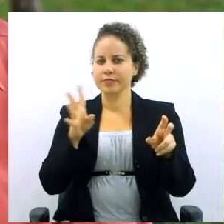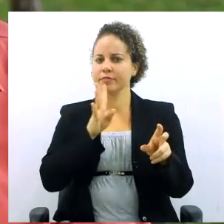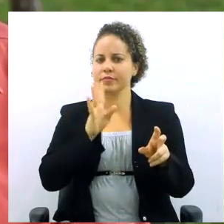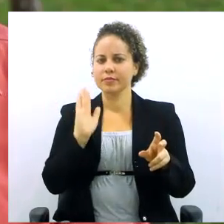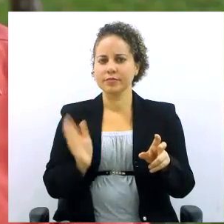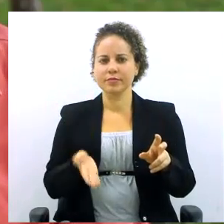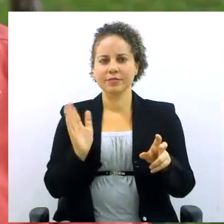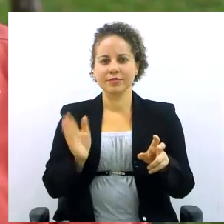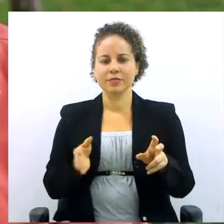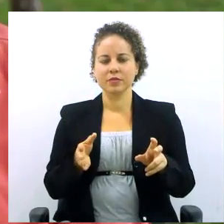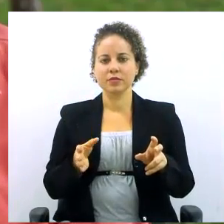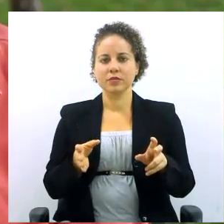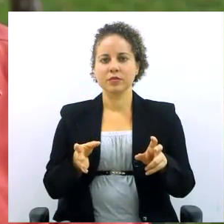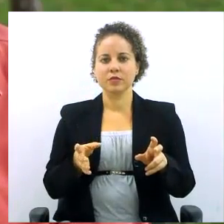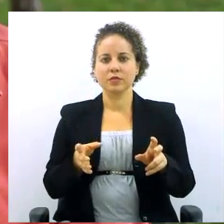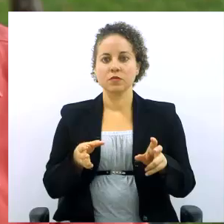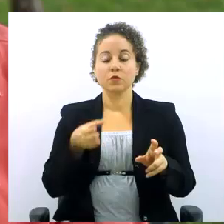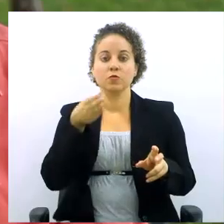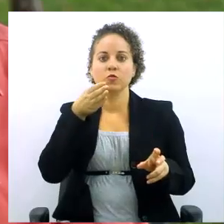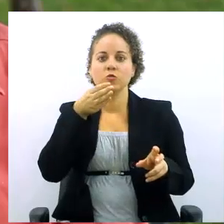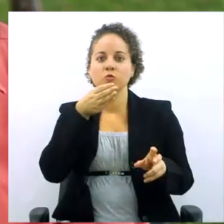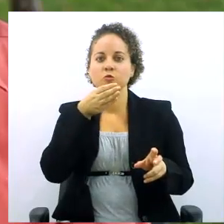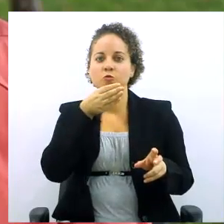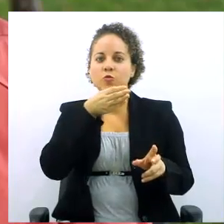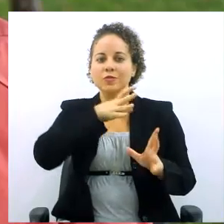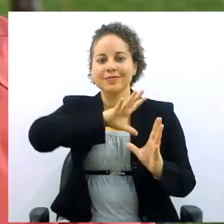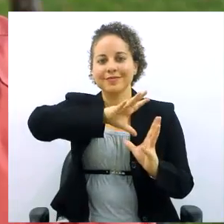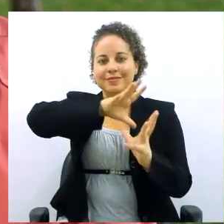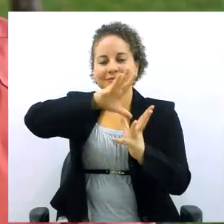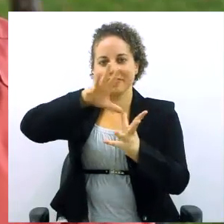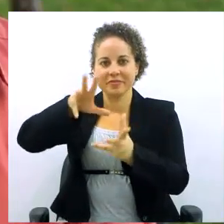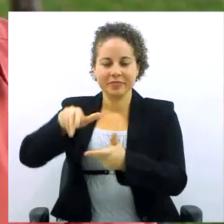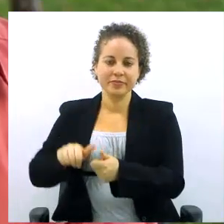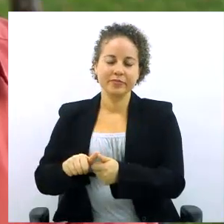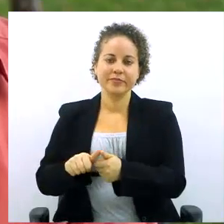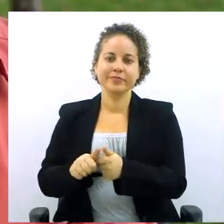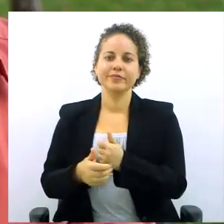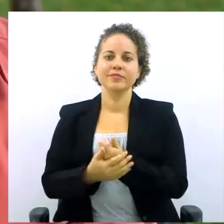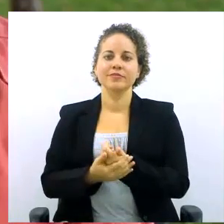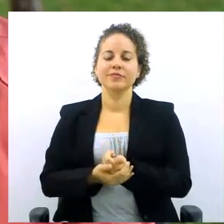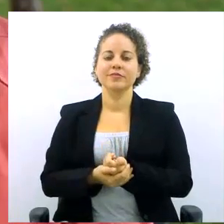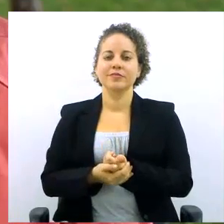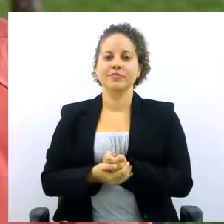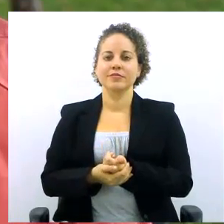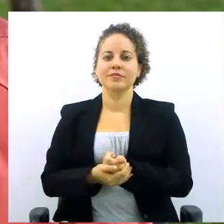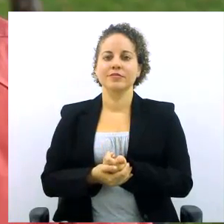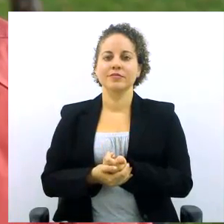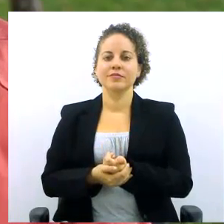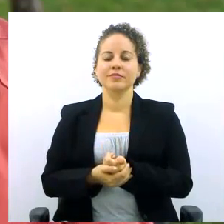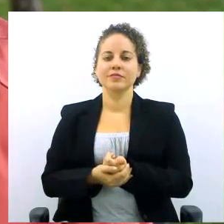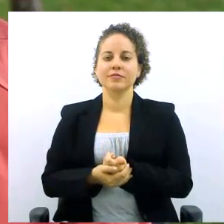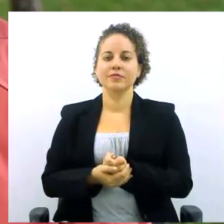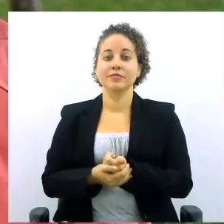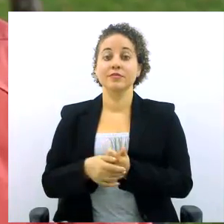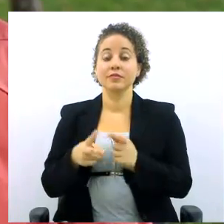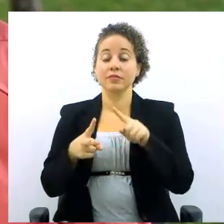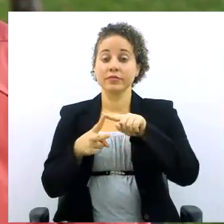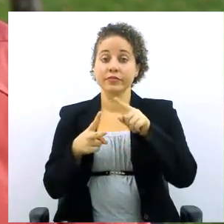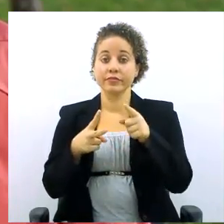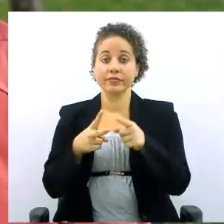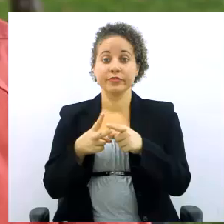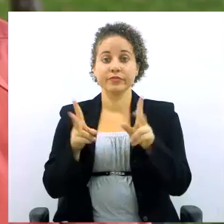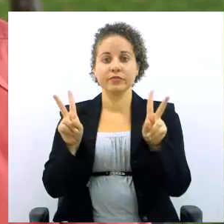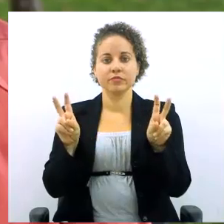conhecida, o aquecimento global, né? Então você vê que esses dois temas,